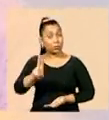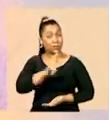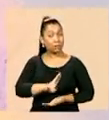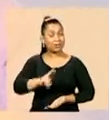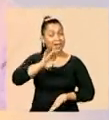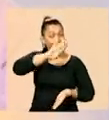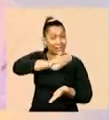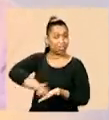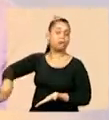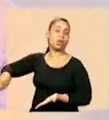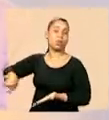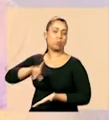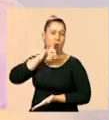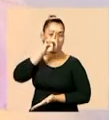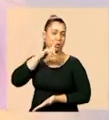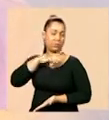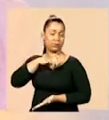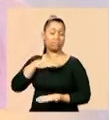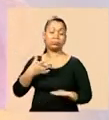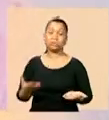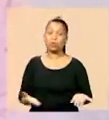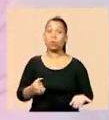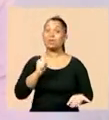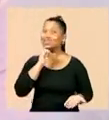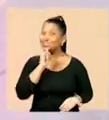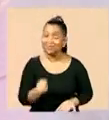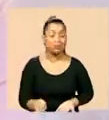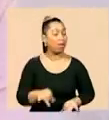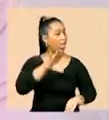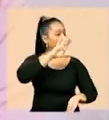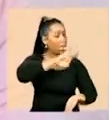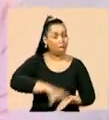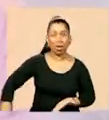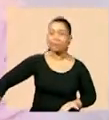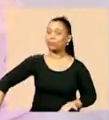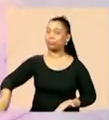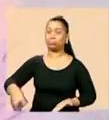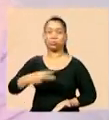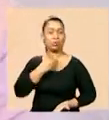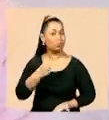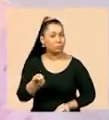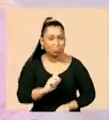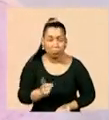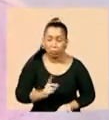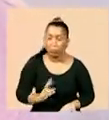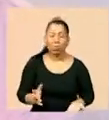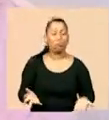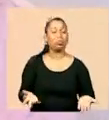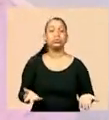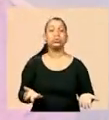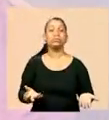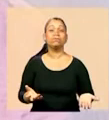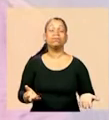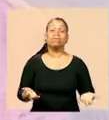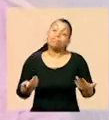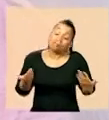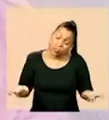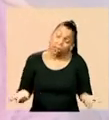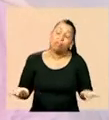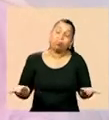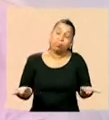seja eliminado a situação de risco. Então, caso ele não seja possível a eliminação dos